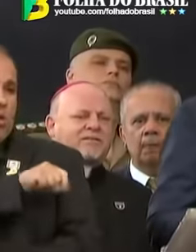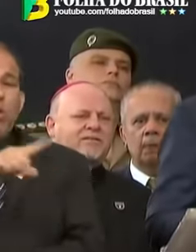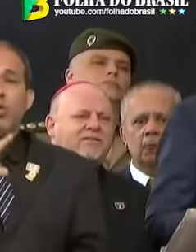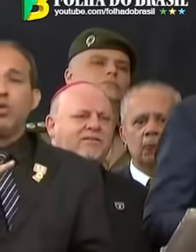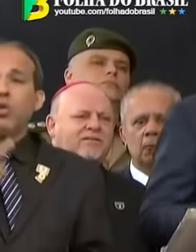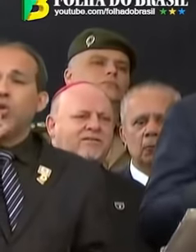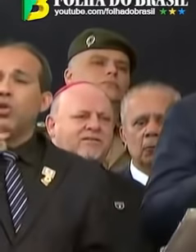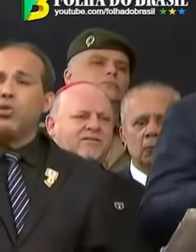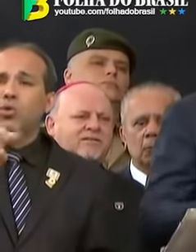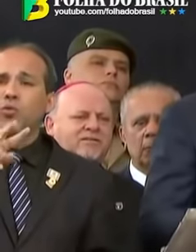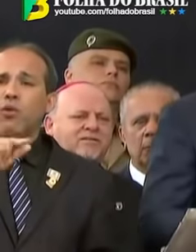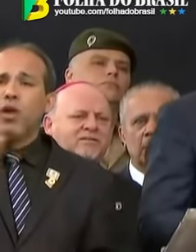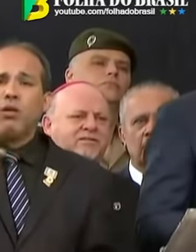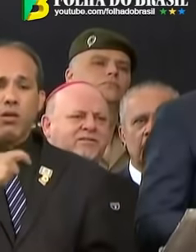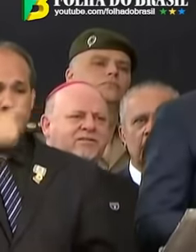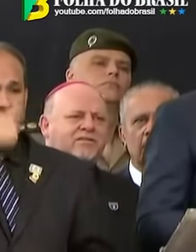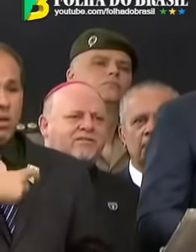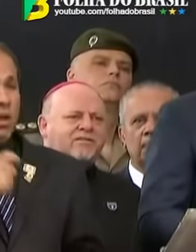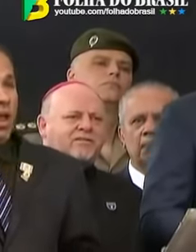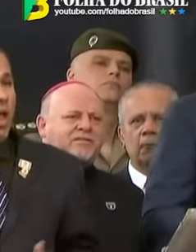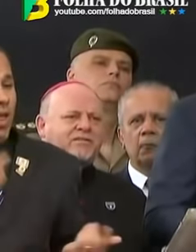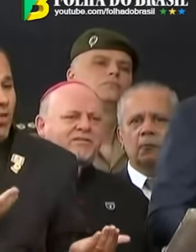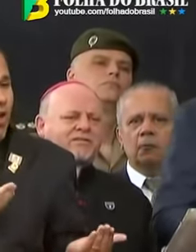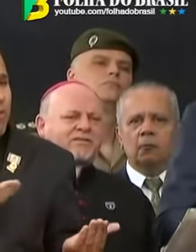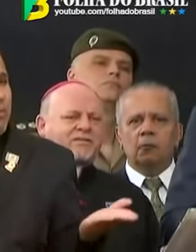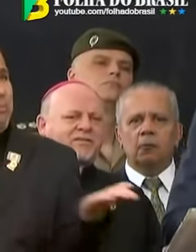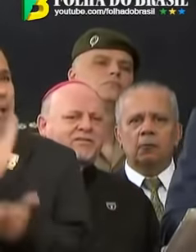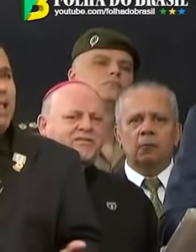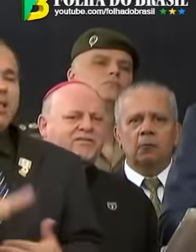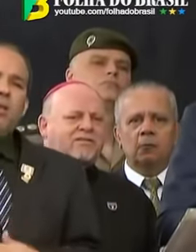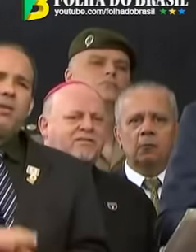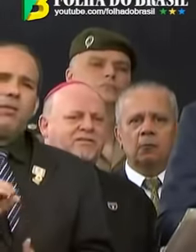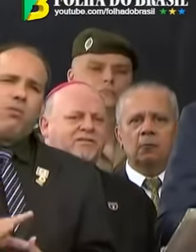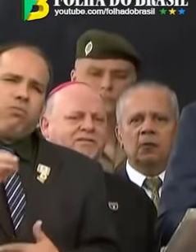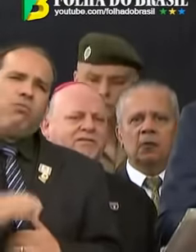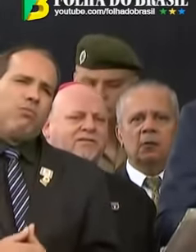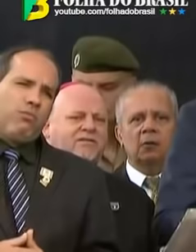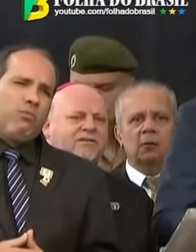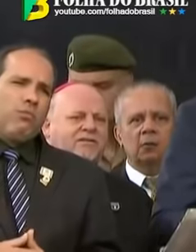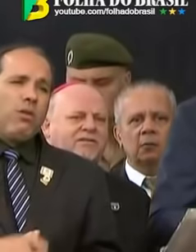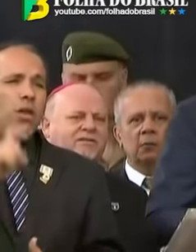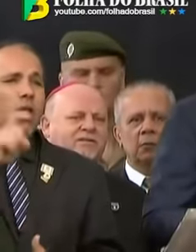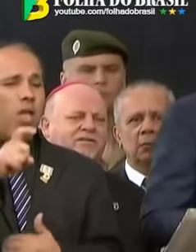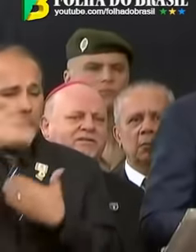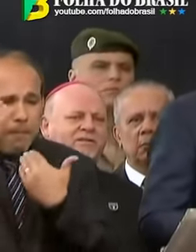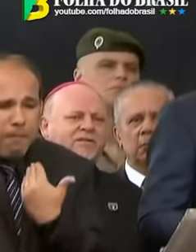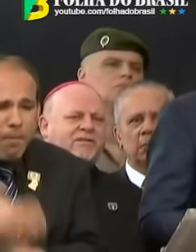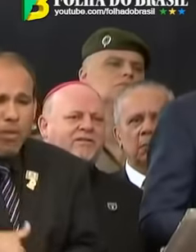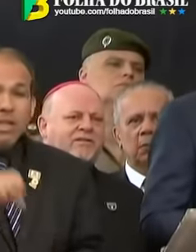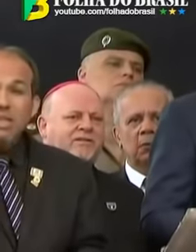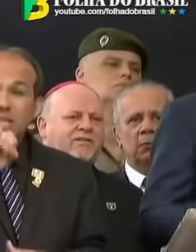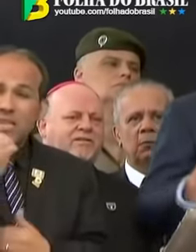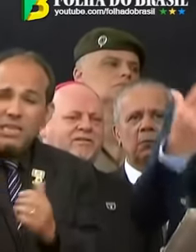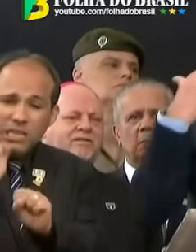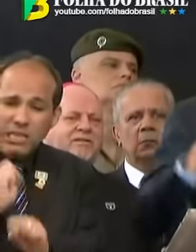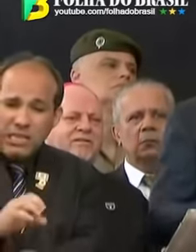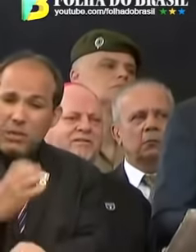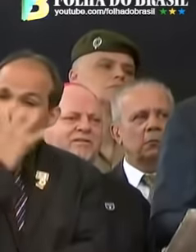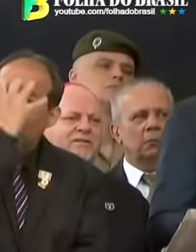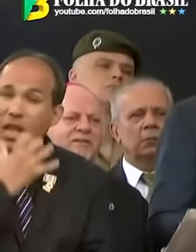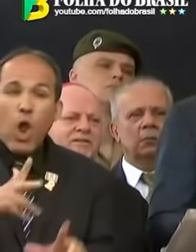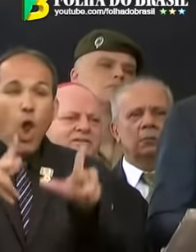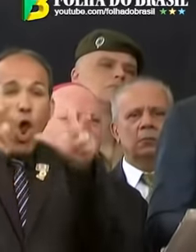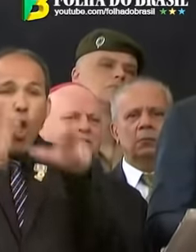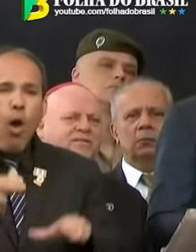disposição no Brasil. E esse jovem do Vado Ribeira foi aprovado. É uma prova, quando o ensino é levado a sério, como era